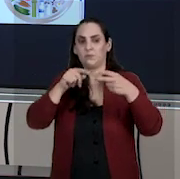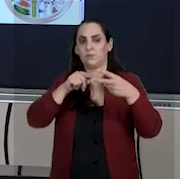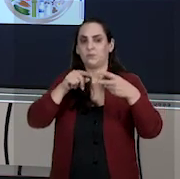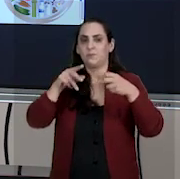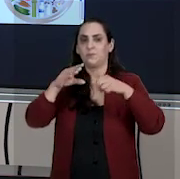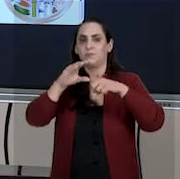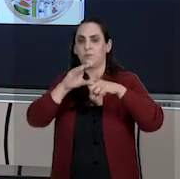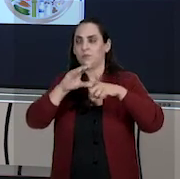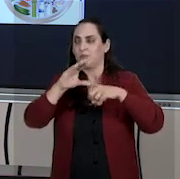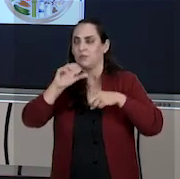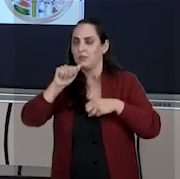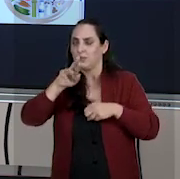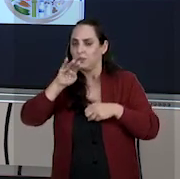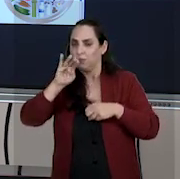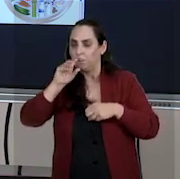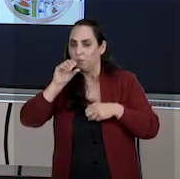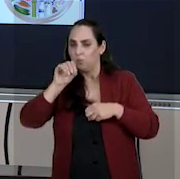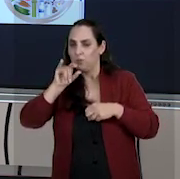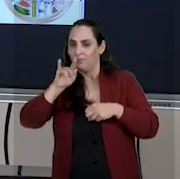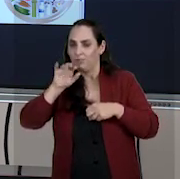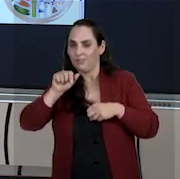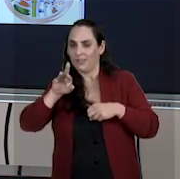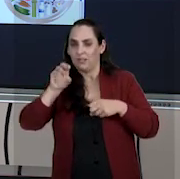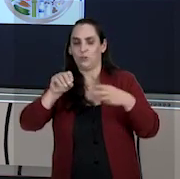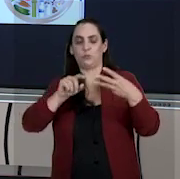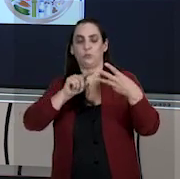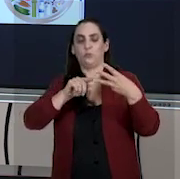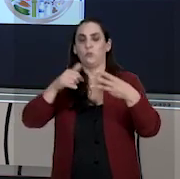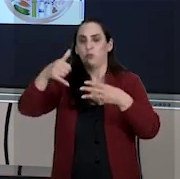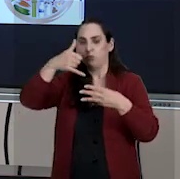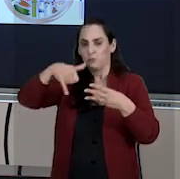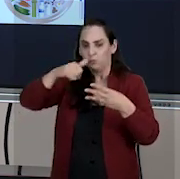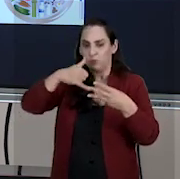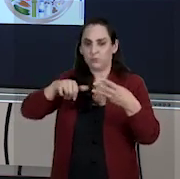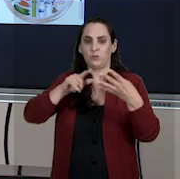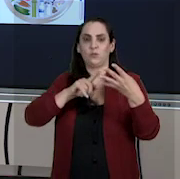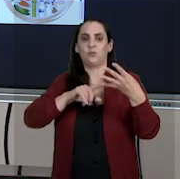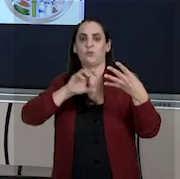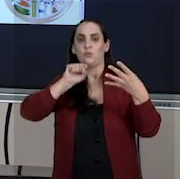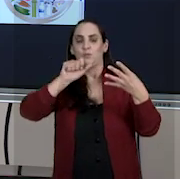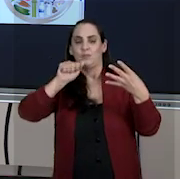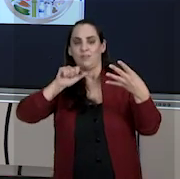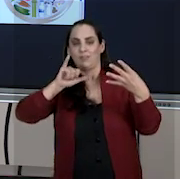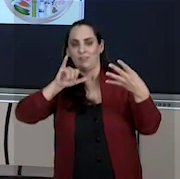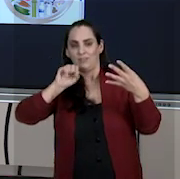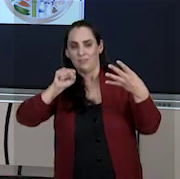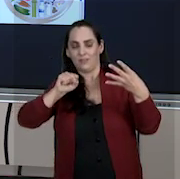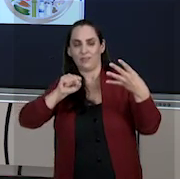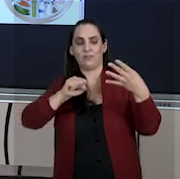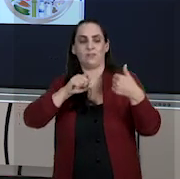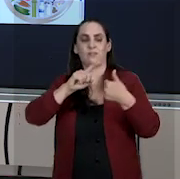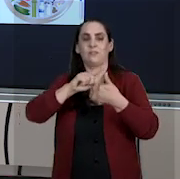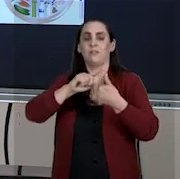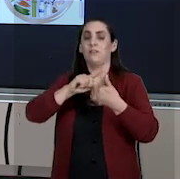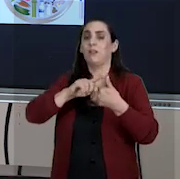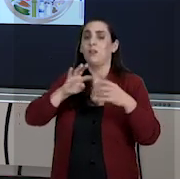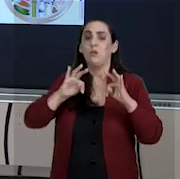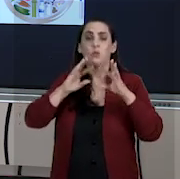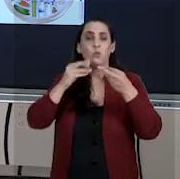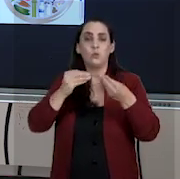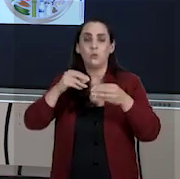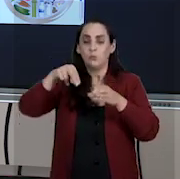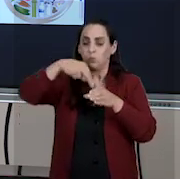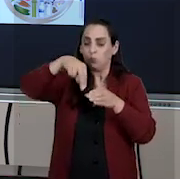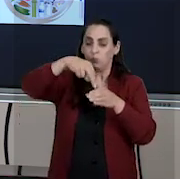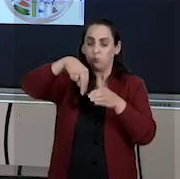os lipídios, sais minerais, vitaminas. São esses os nutrientes que o nosso corpo precisa para que